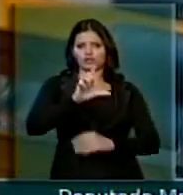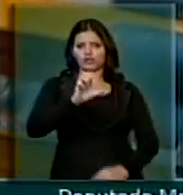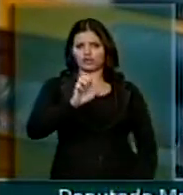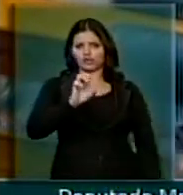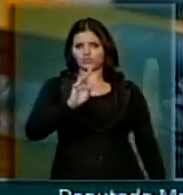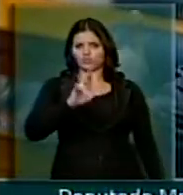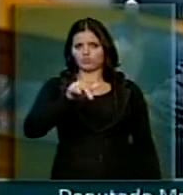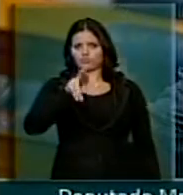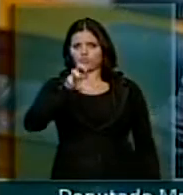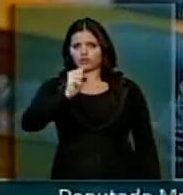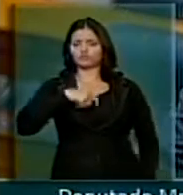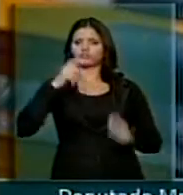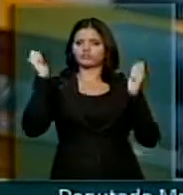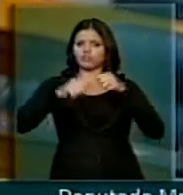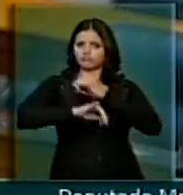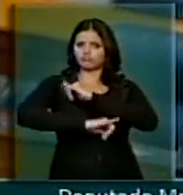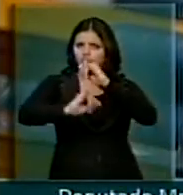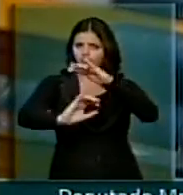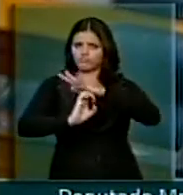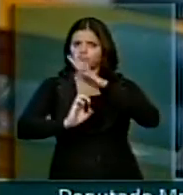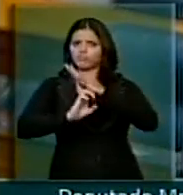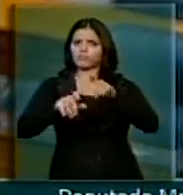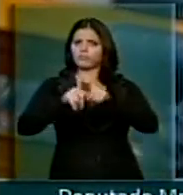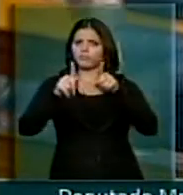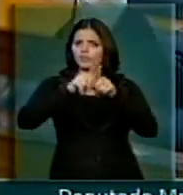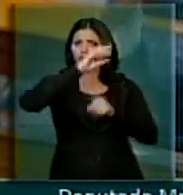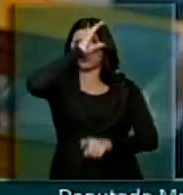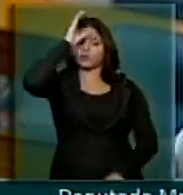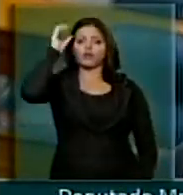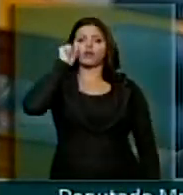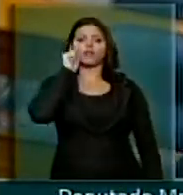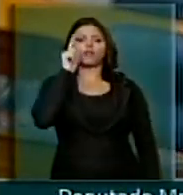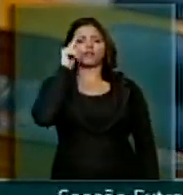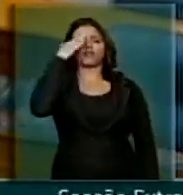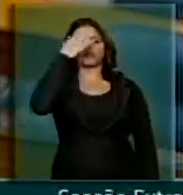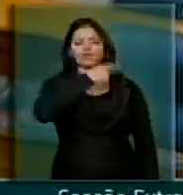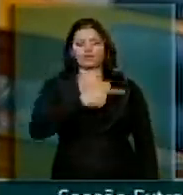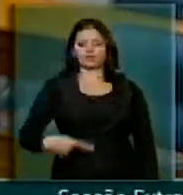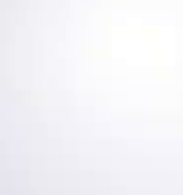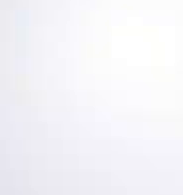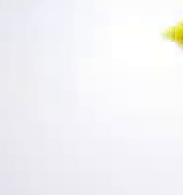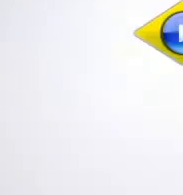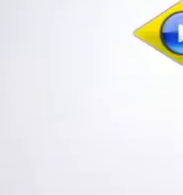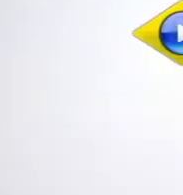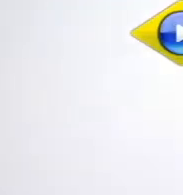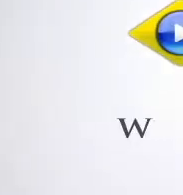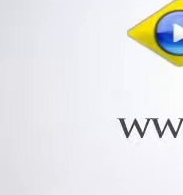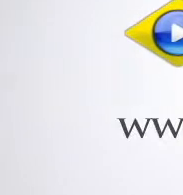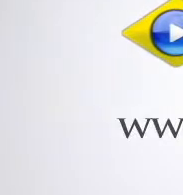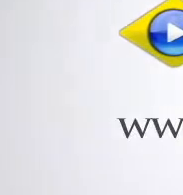possamos efetivamente passar para a empresa e para os consumidores alagoanos. Obrigado, senhor presidente. Deputado.